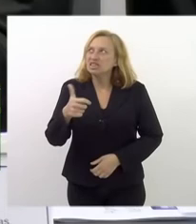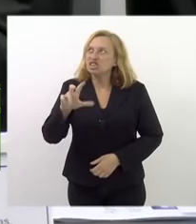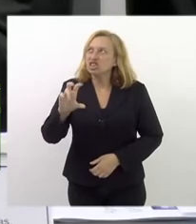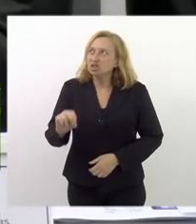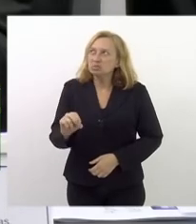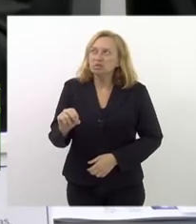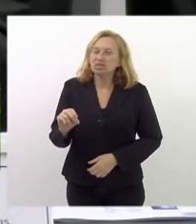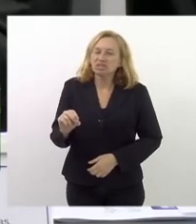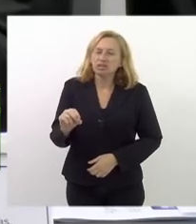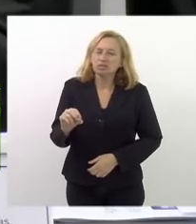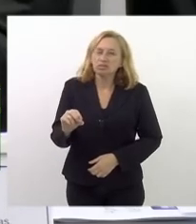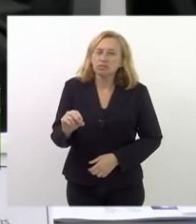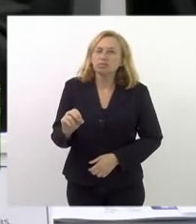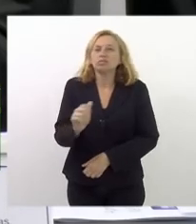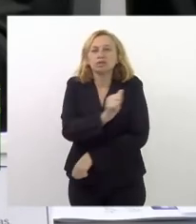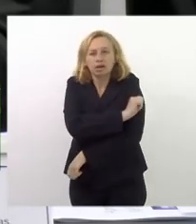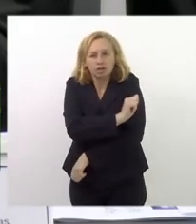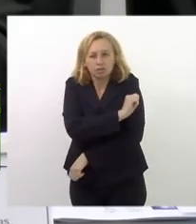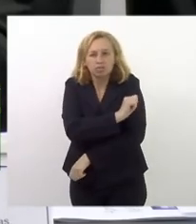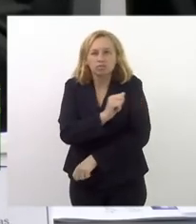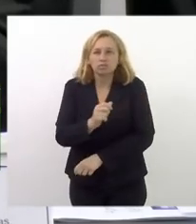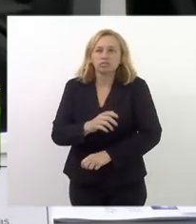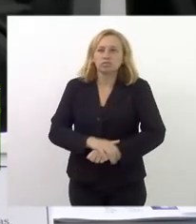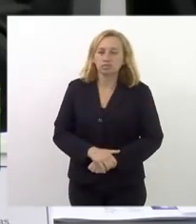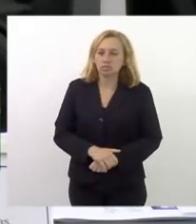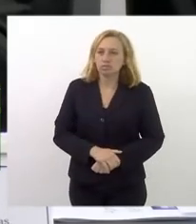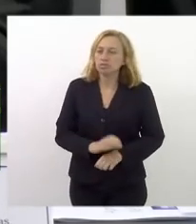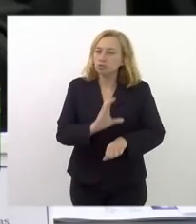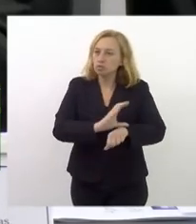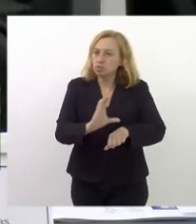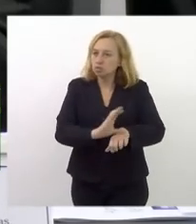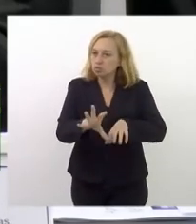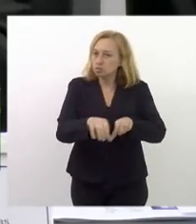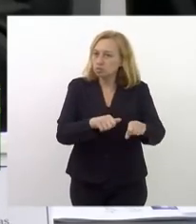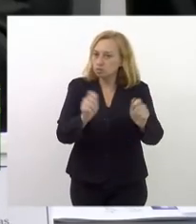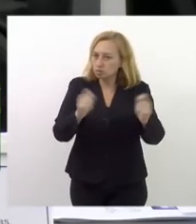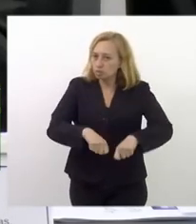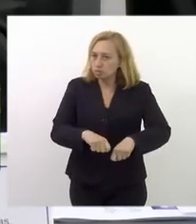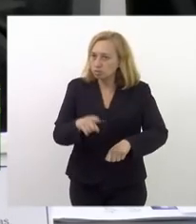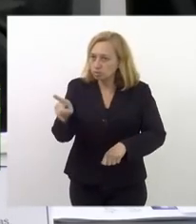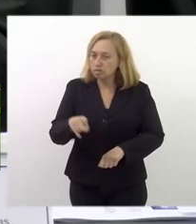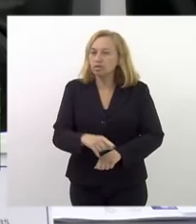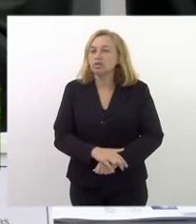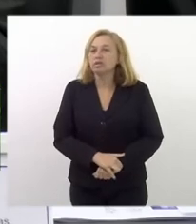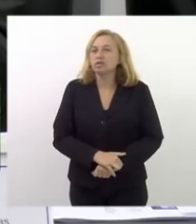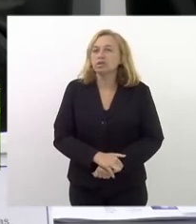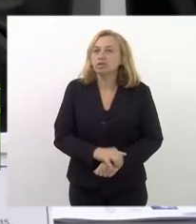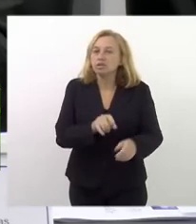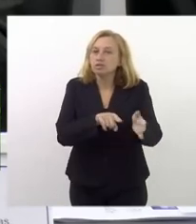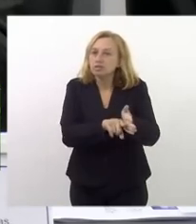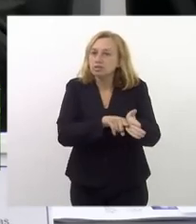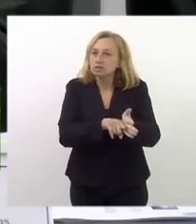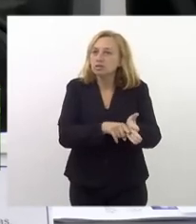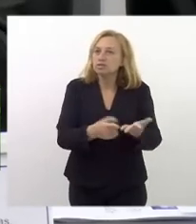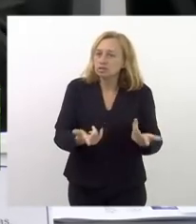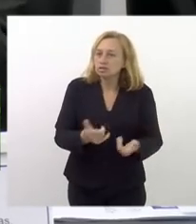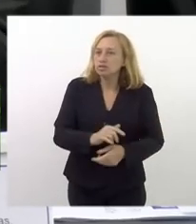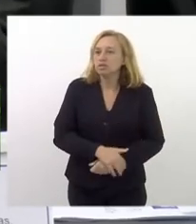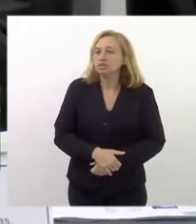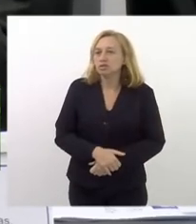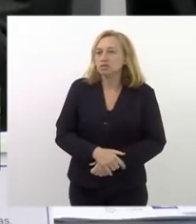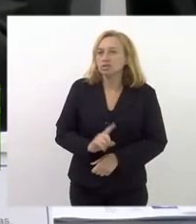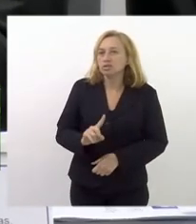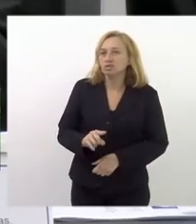150 alunos assistindo o curso de capacitação sobre fiscalização e